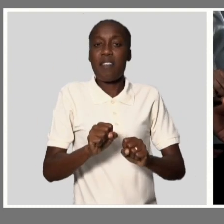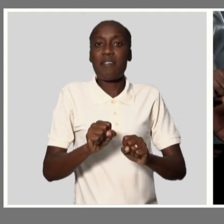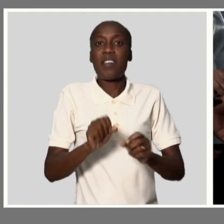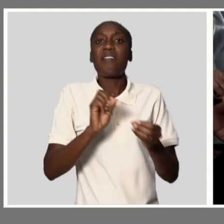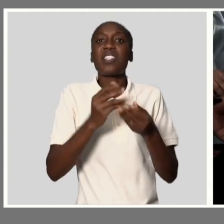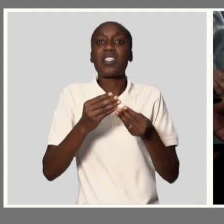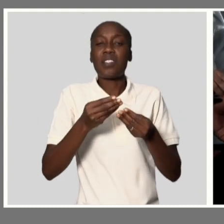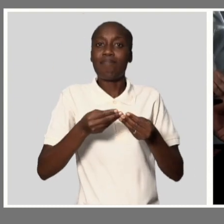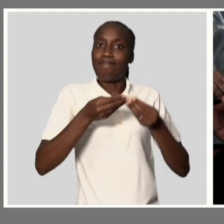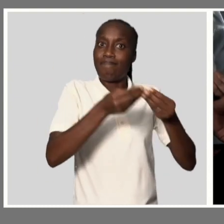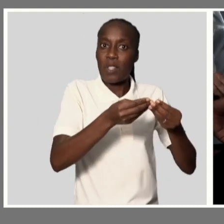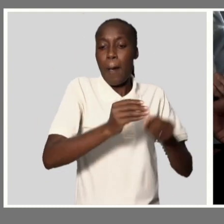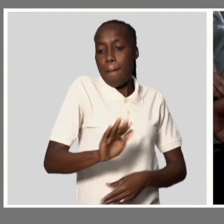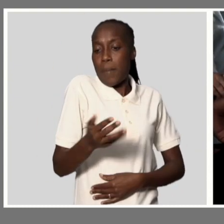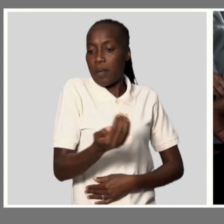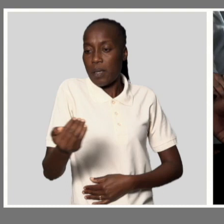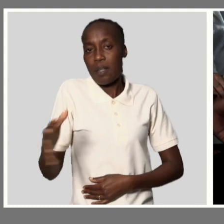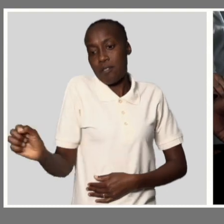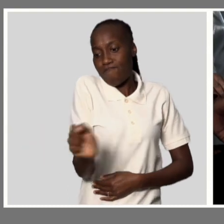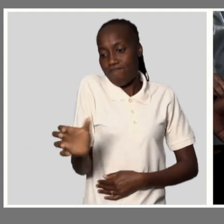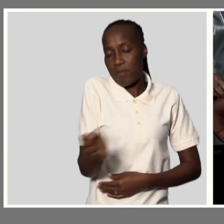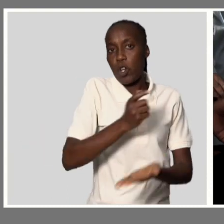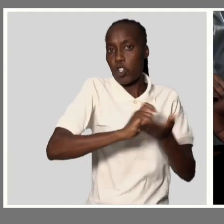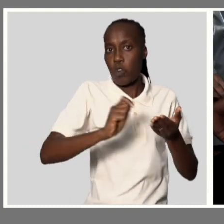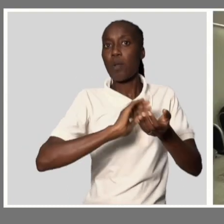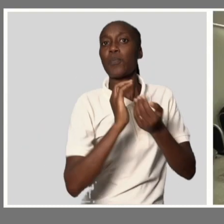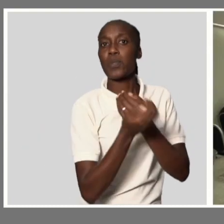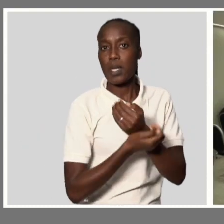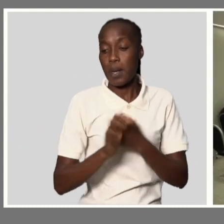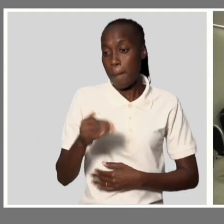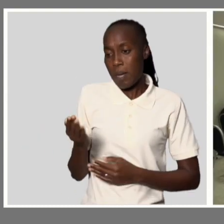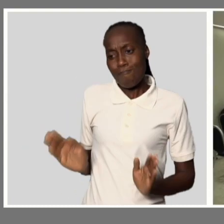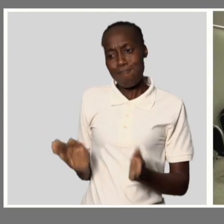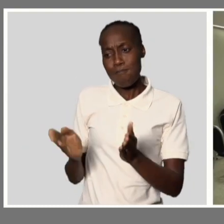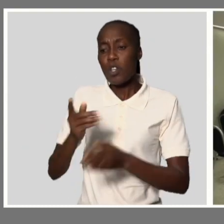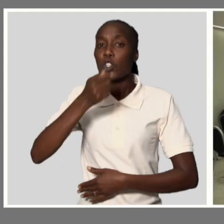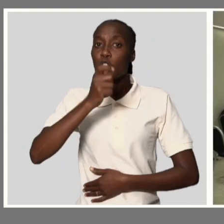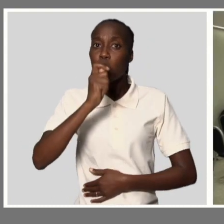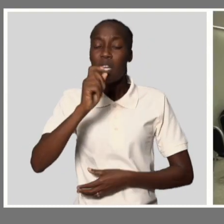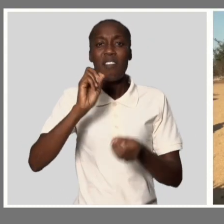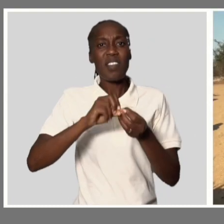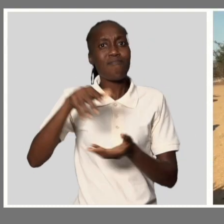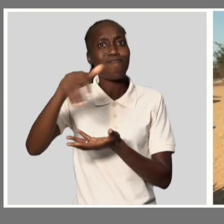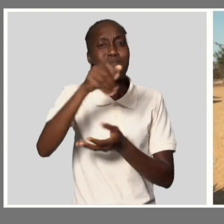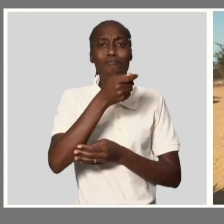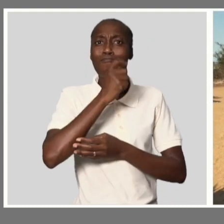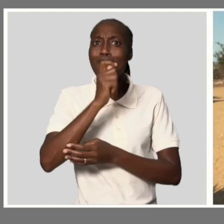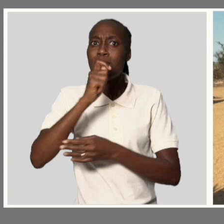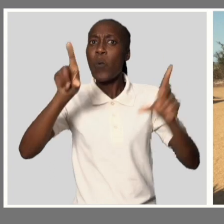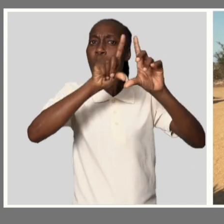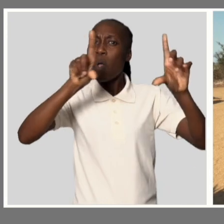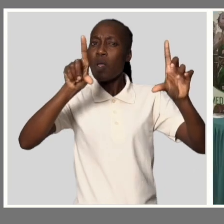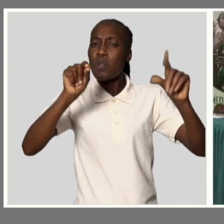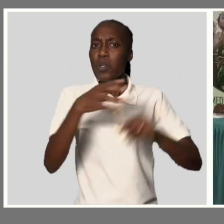condições que existam para que efetivamente a gente mande as crianças para a escola com segurança. Para incentivar jornalistas a reportar sobre